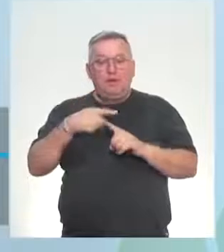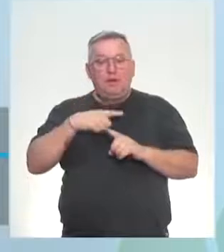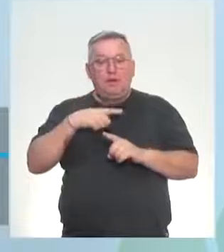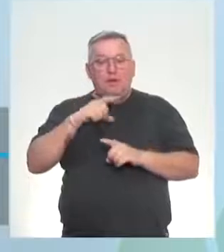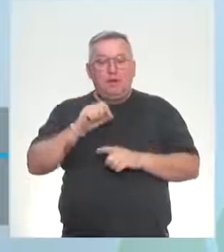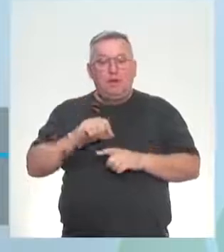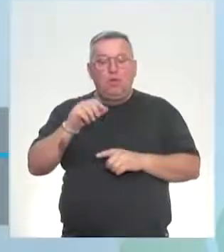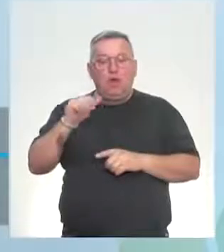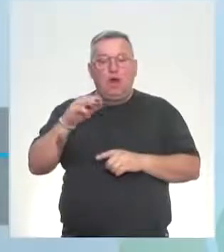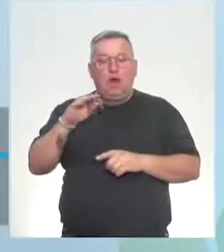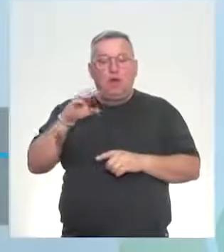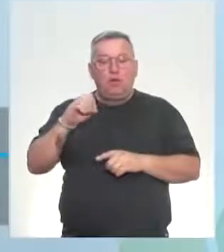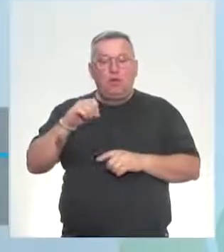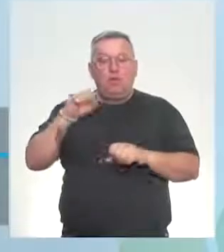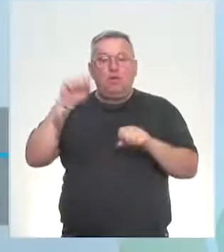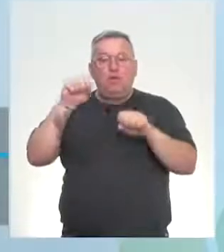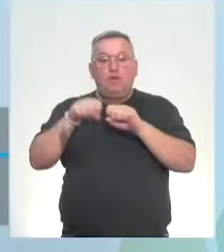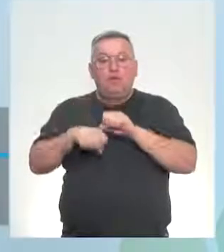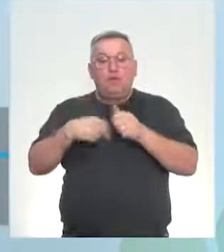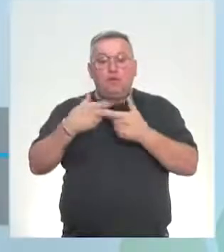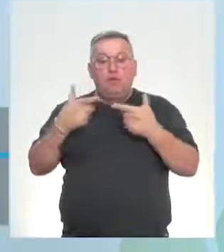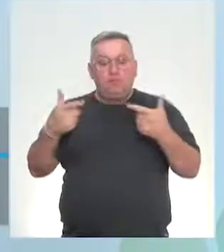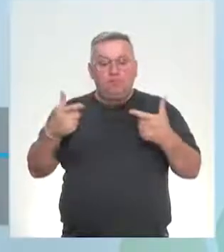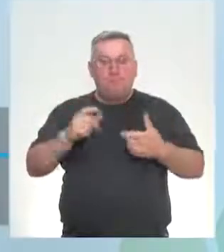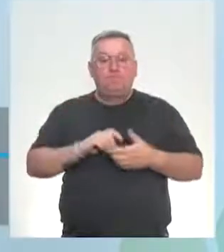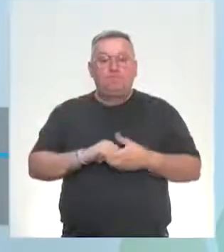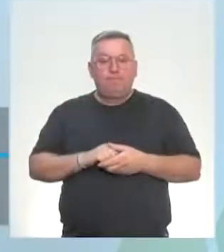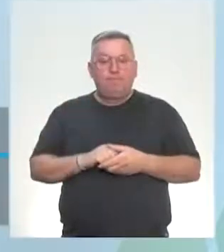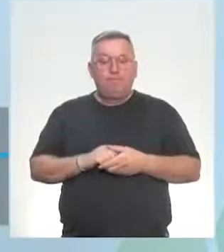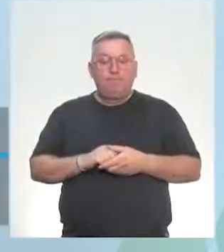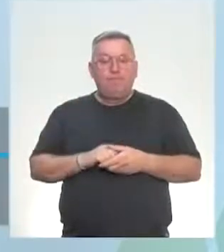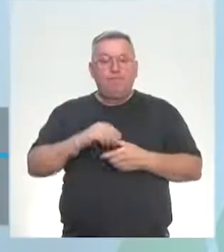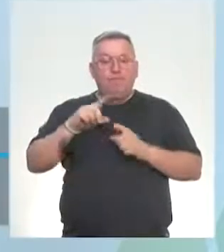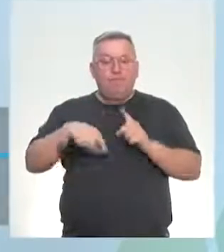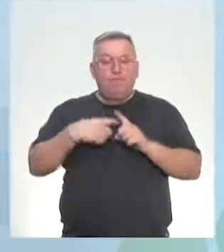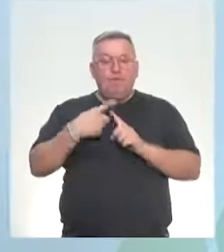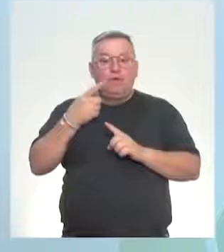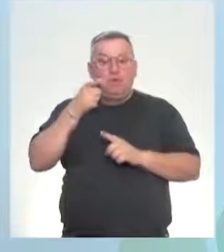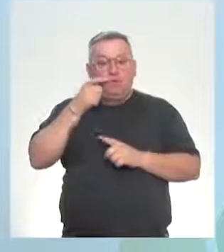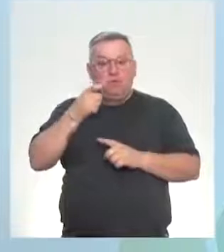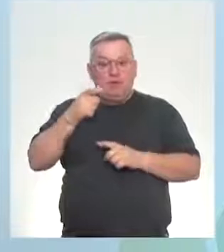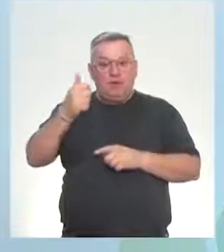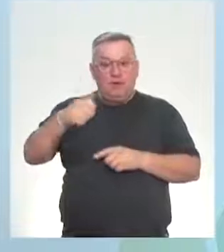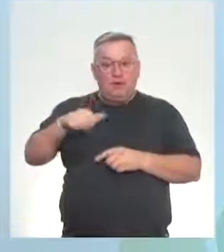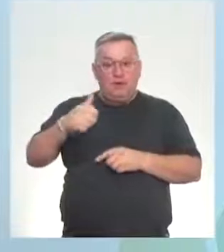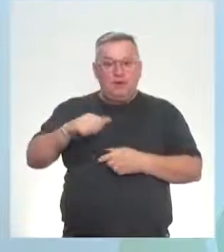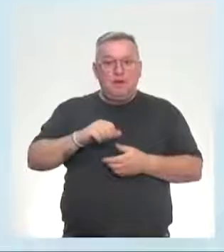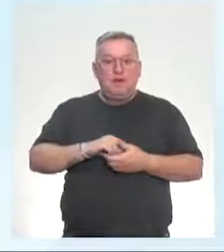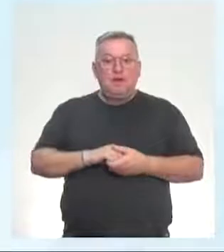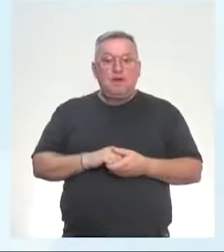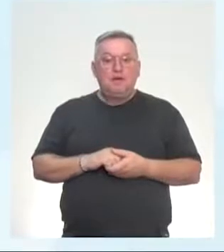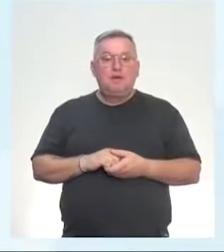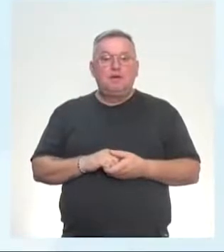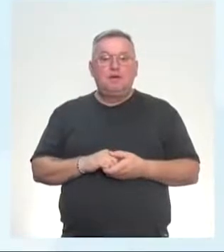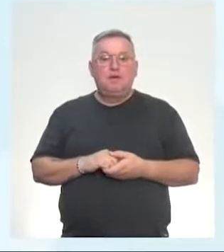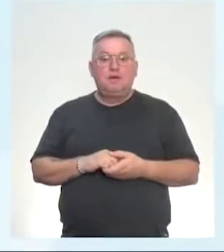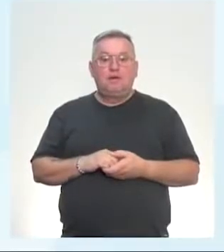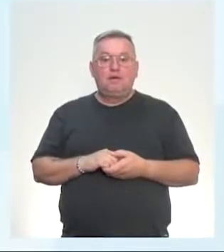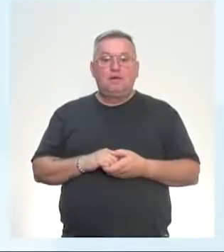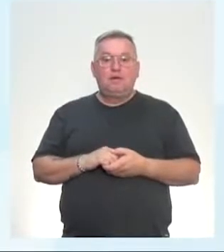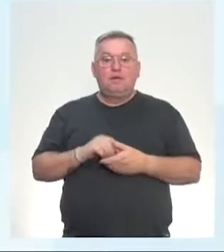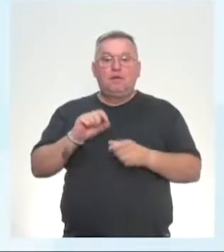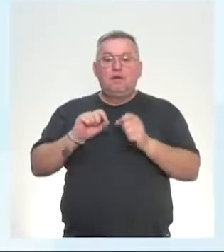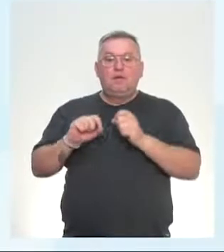um ato, né, de violência, tá? Agressivo. Então, mais uma aí para vocês analisarem. Tudo bem? Então, vamos lá. E sobre